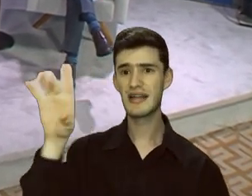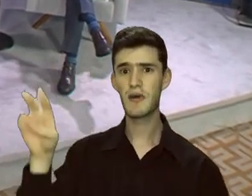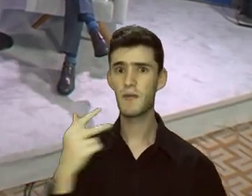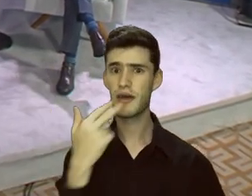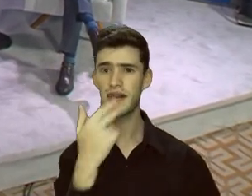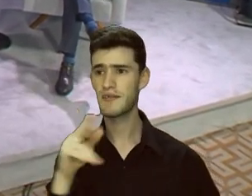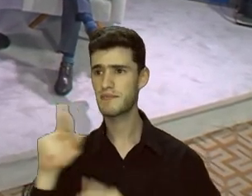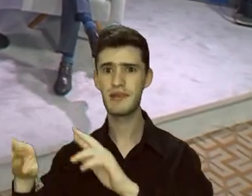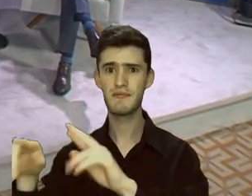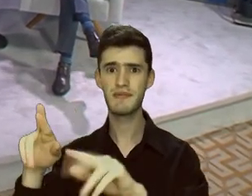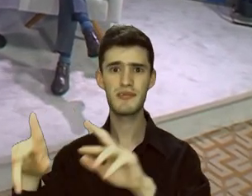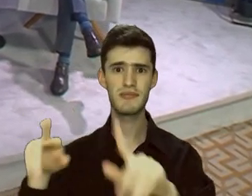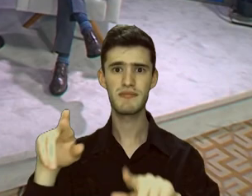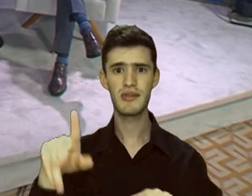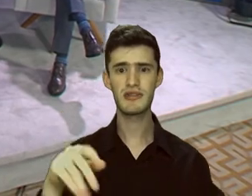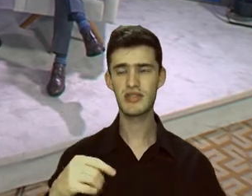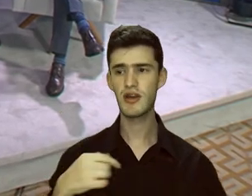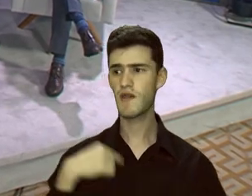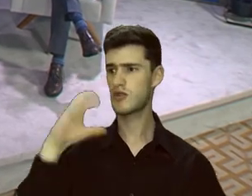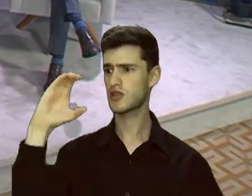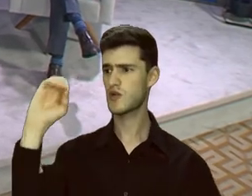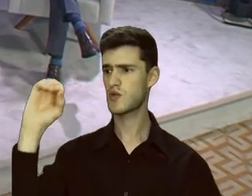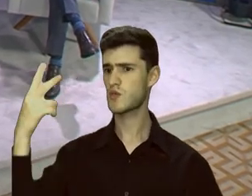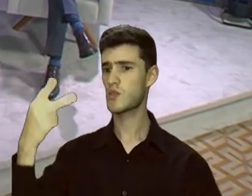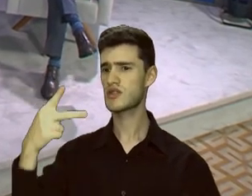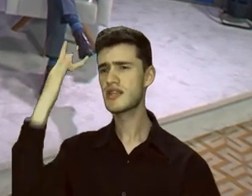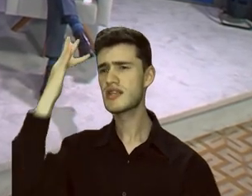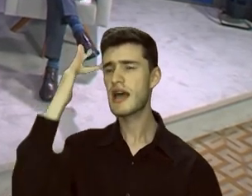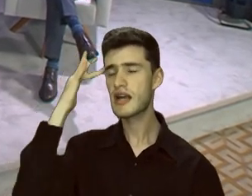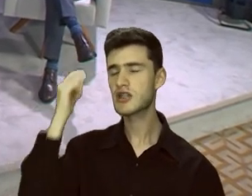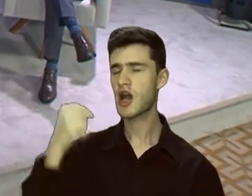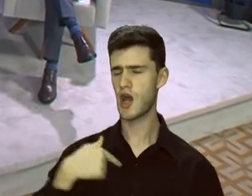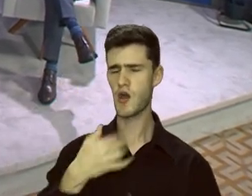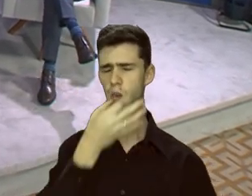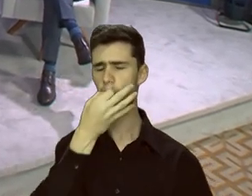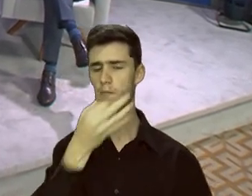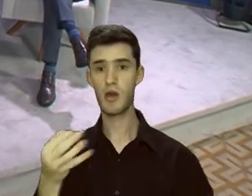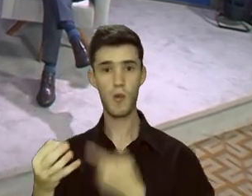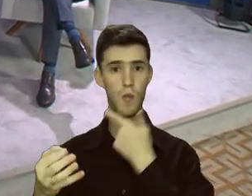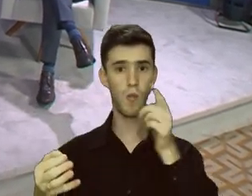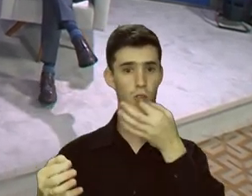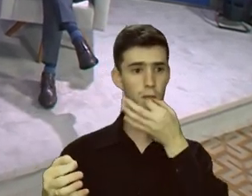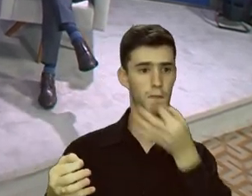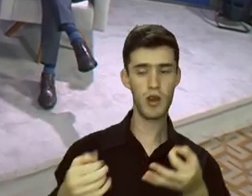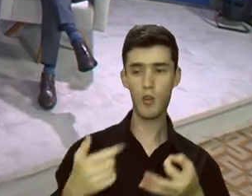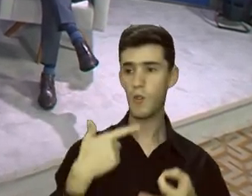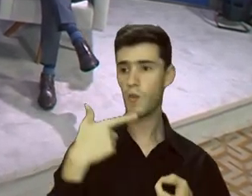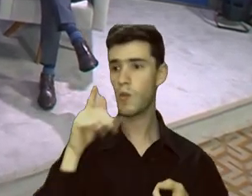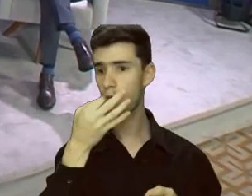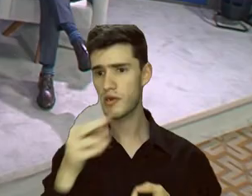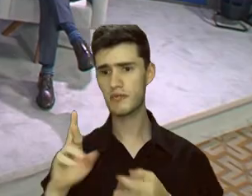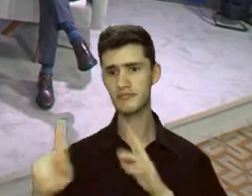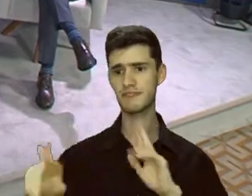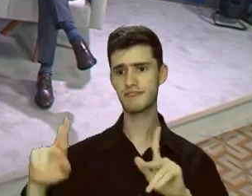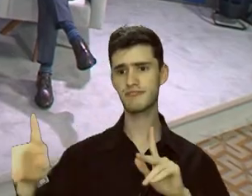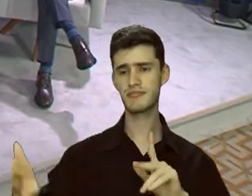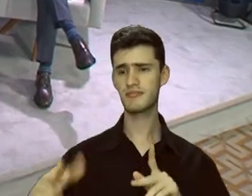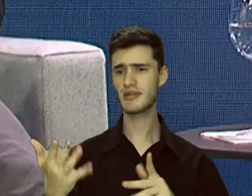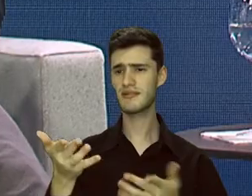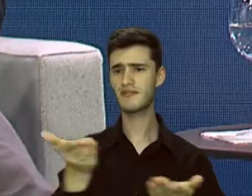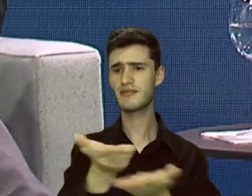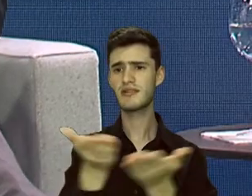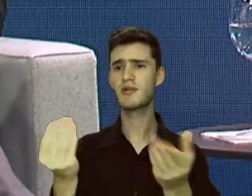fala de carbono e contabilização dele na agricultura ou só começar eu acho que não tá